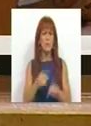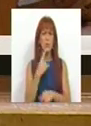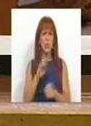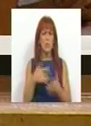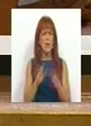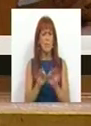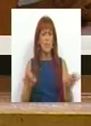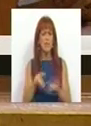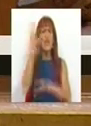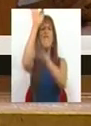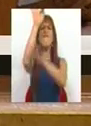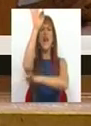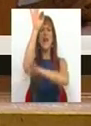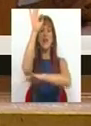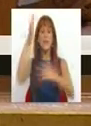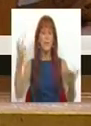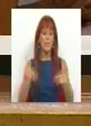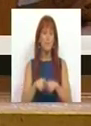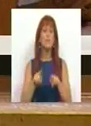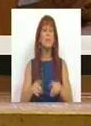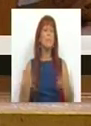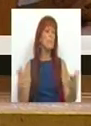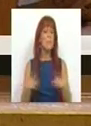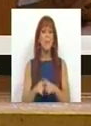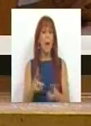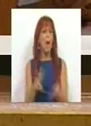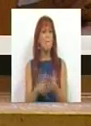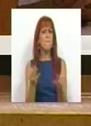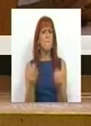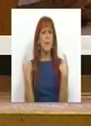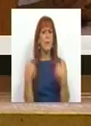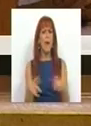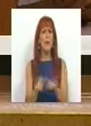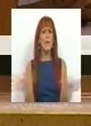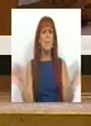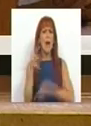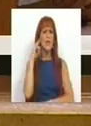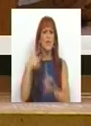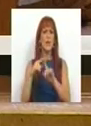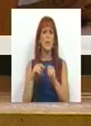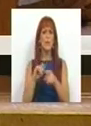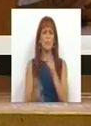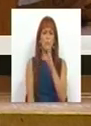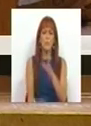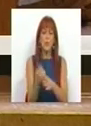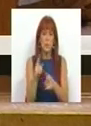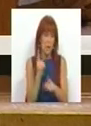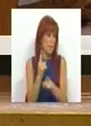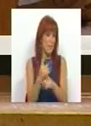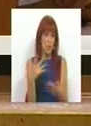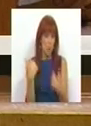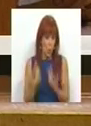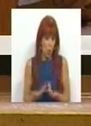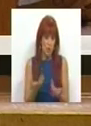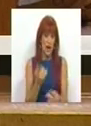denominar-se oficialmente de freguesias. Foi o reconhecimento da mais-valia que constituía e constitui